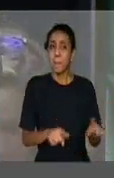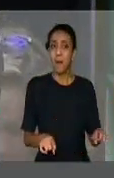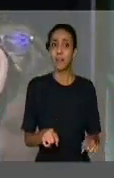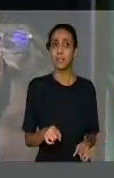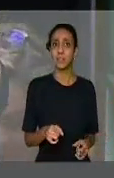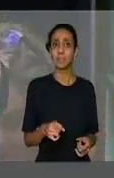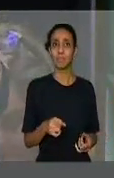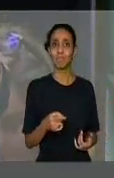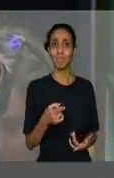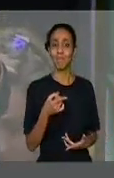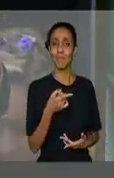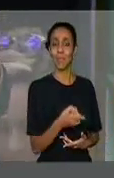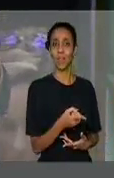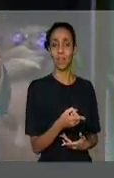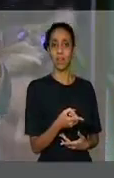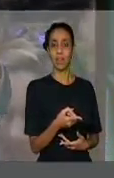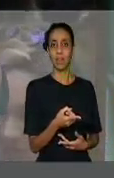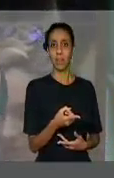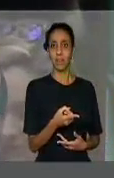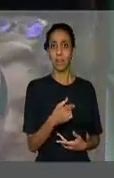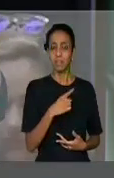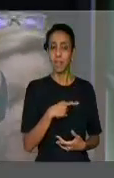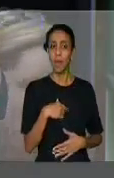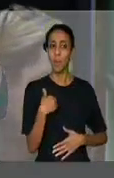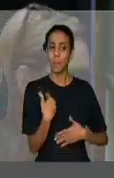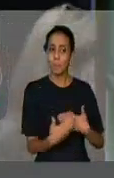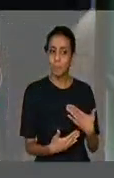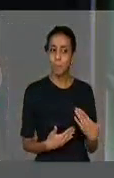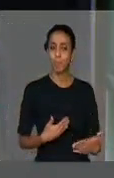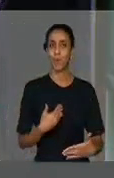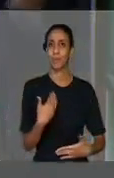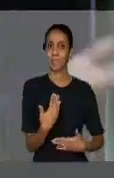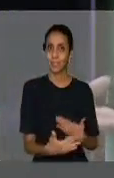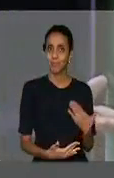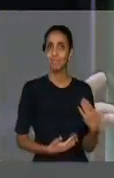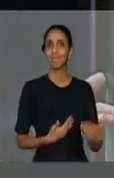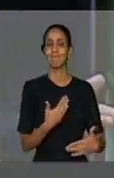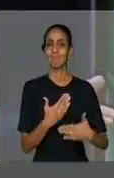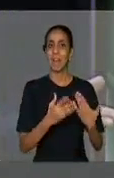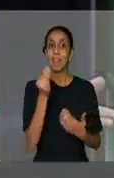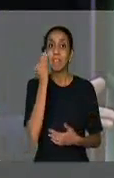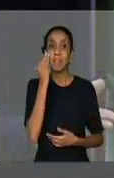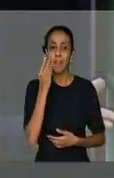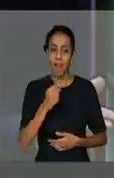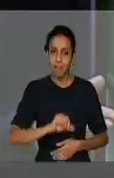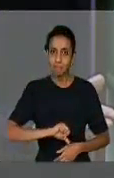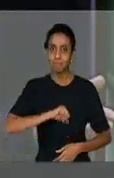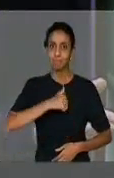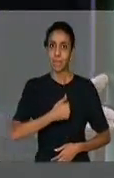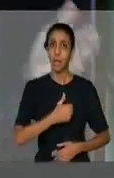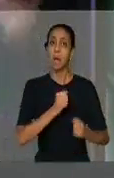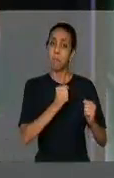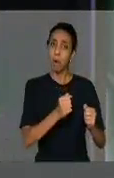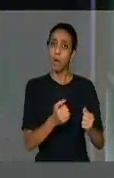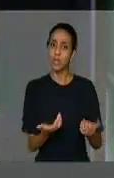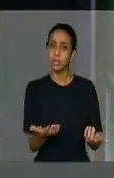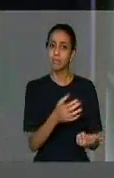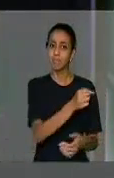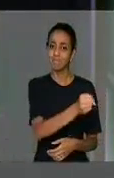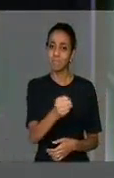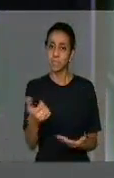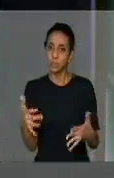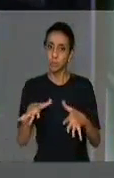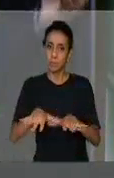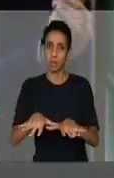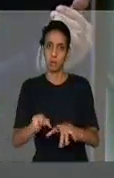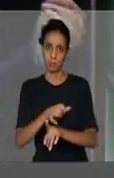em processo de recuperação, pode ser ressocializado. Mas nem por isso, depois